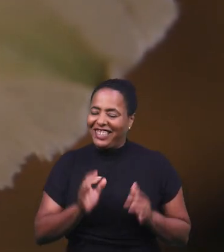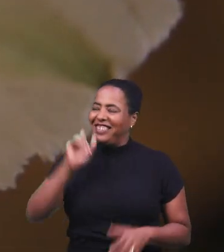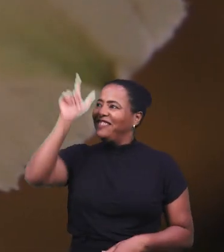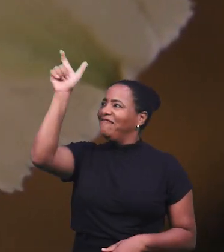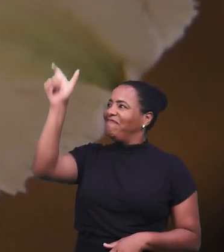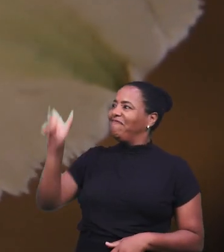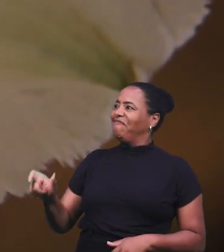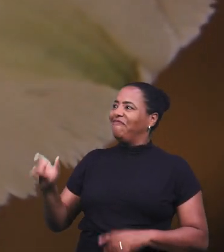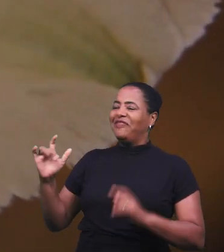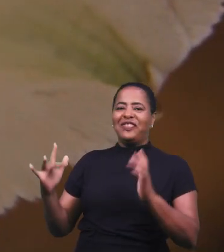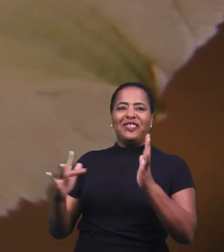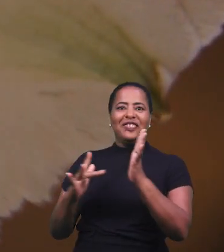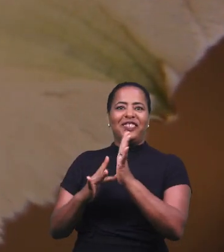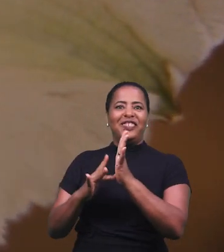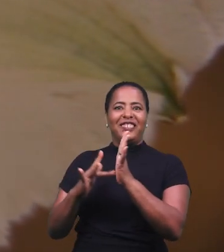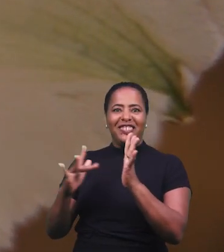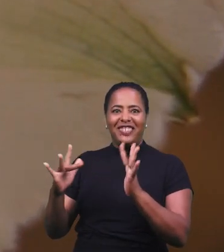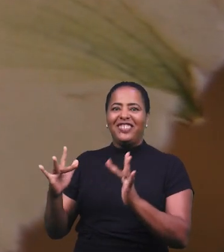Ele é Jesus,